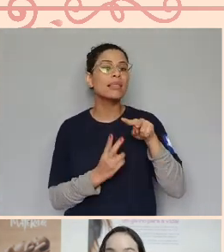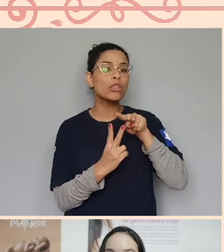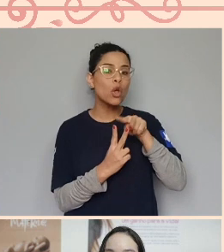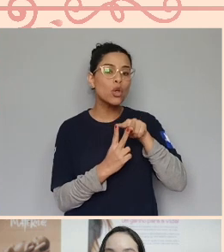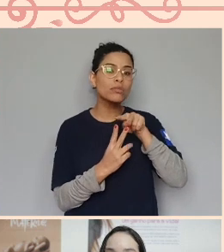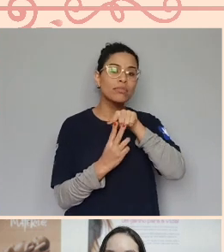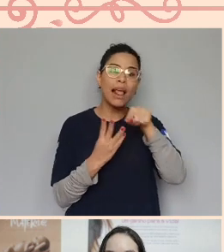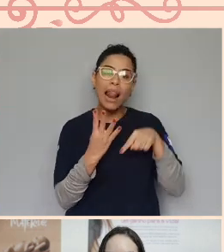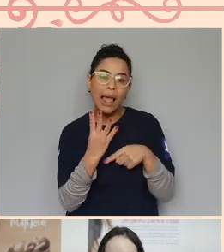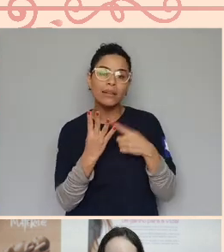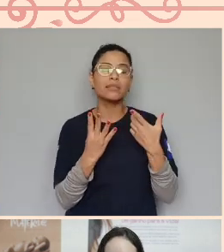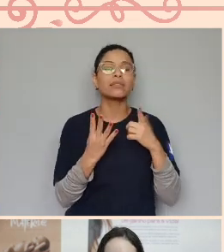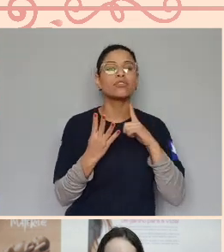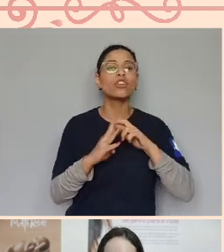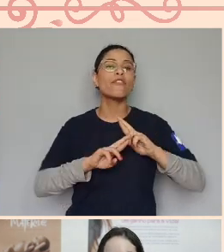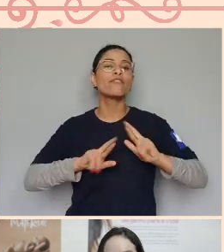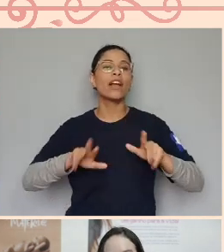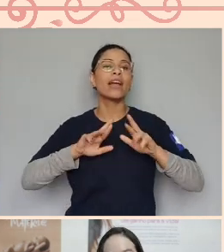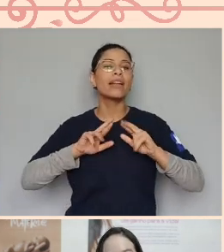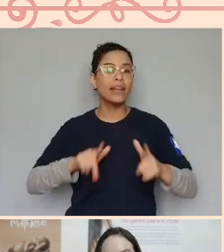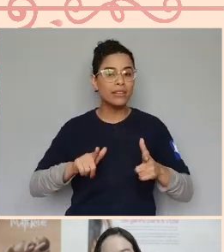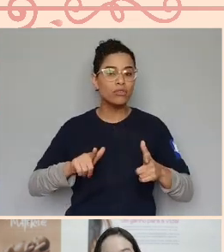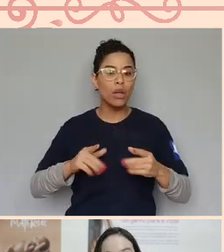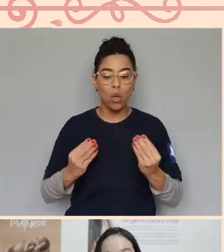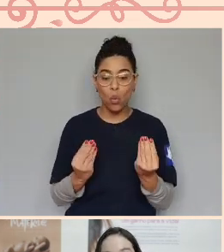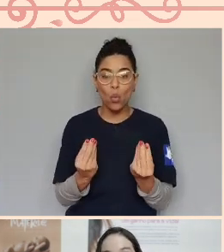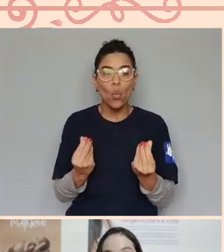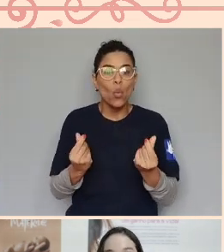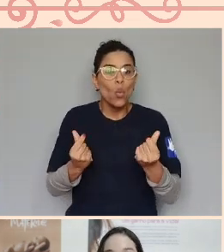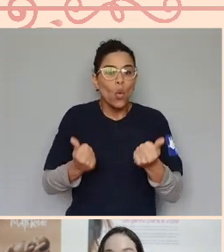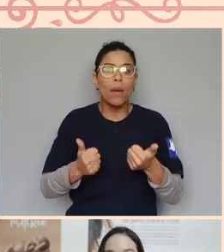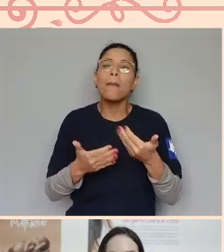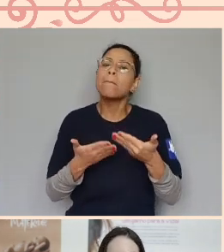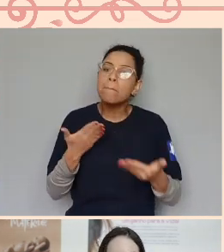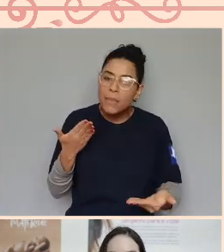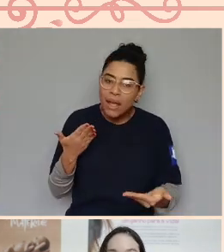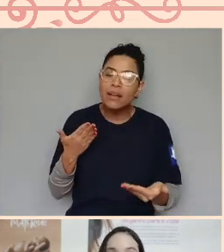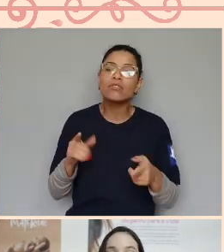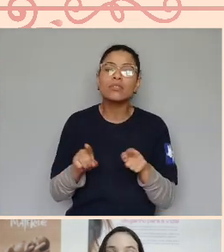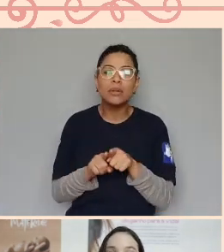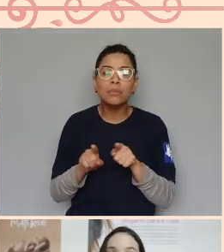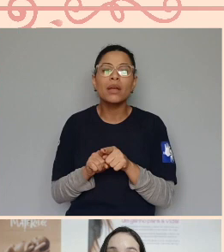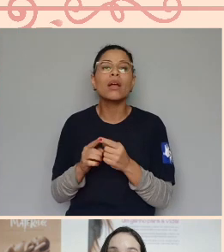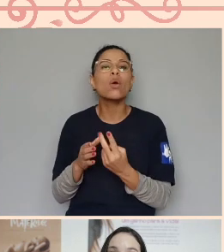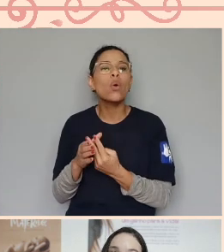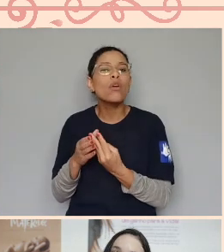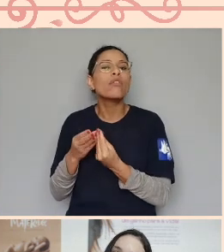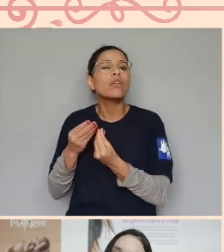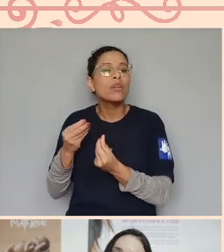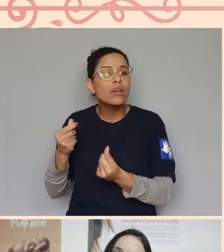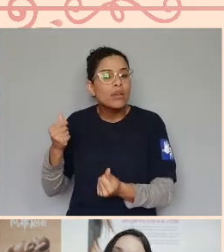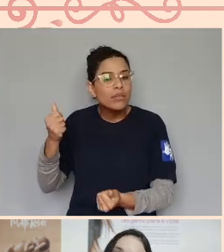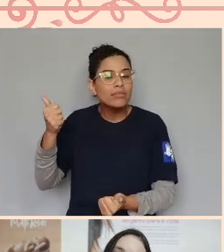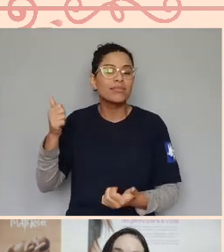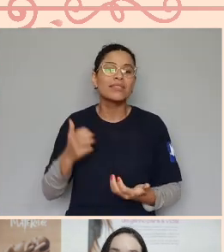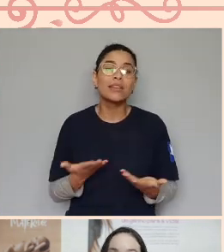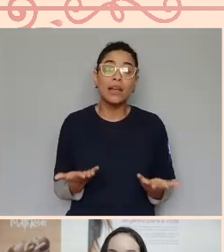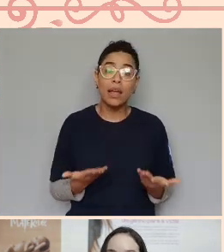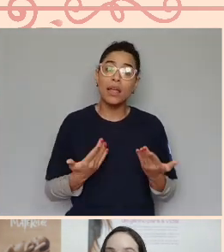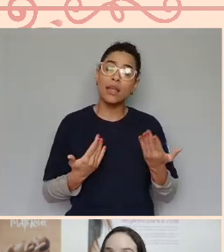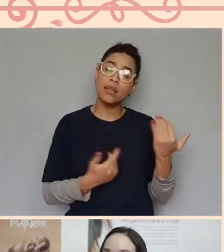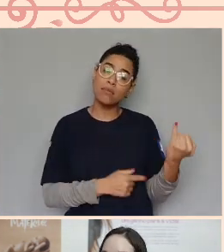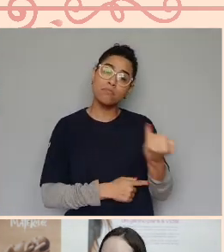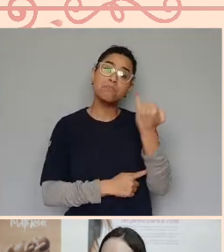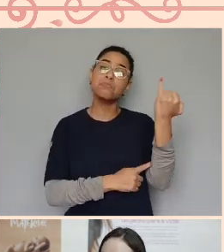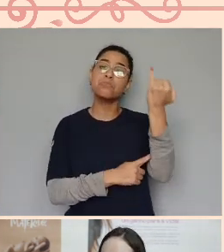e o farelo quando ele está integral. Quando ele vira refinado, ele já perdeu o farelo, já perdeu o germe, só ficou com o endosperma, que é a parte